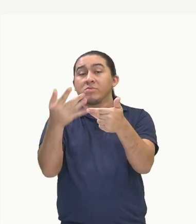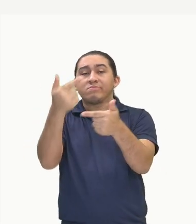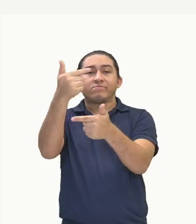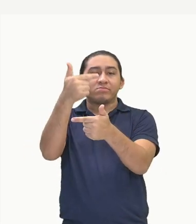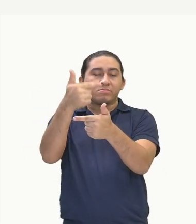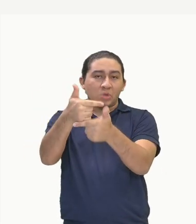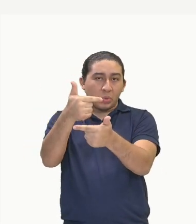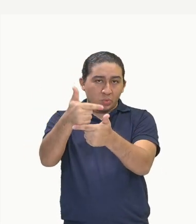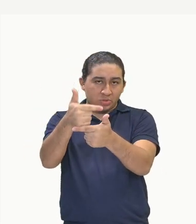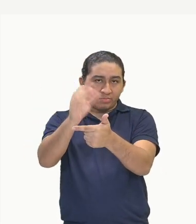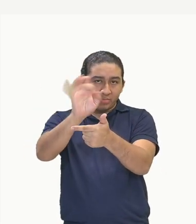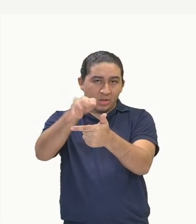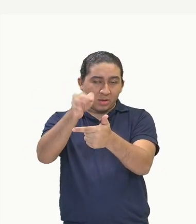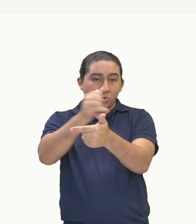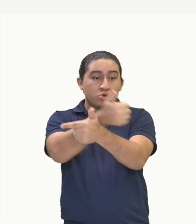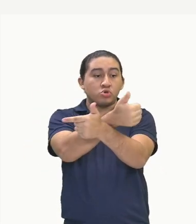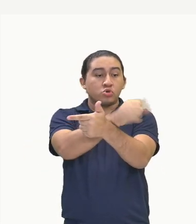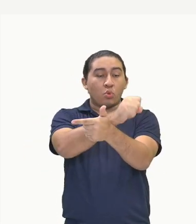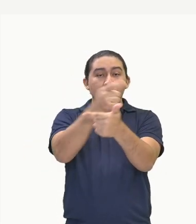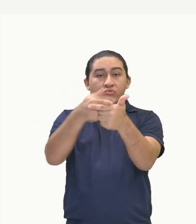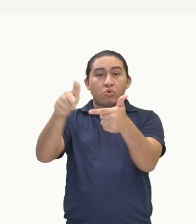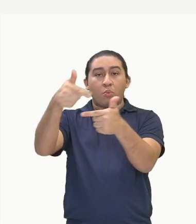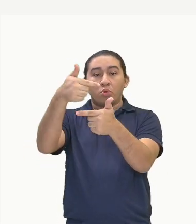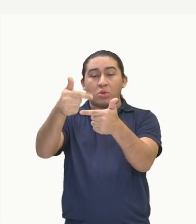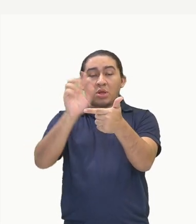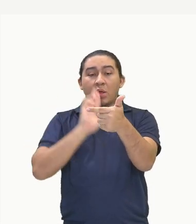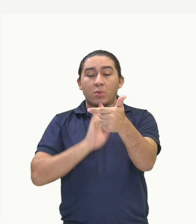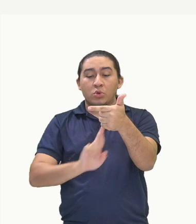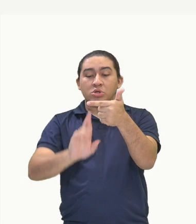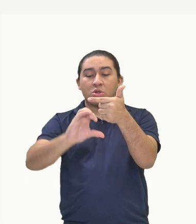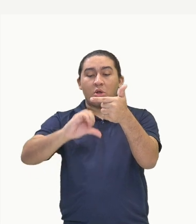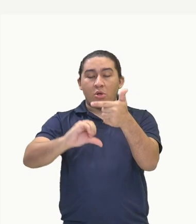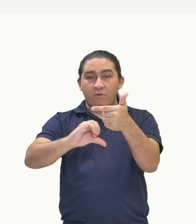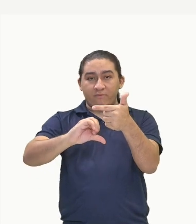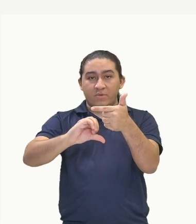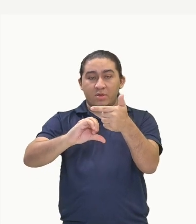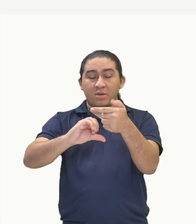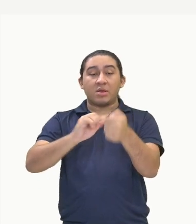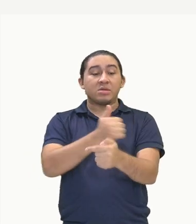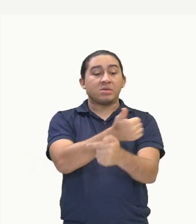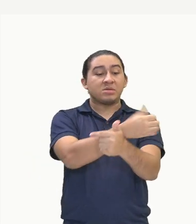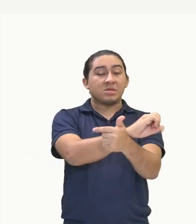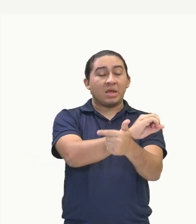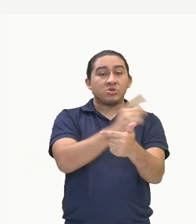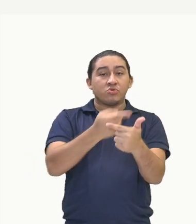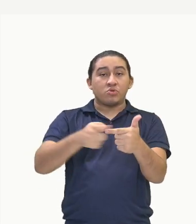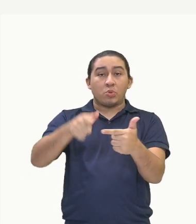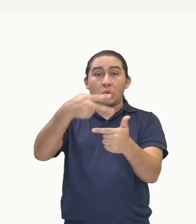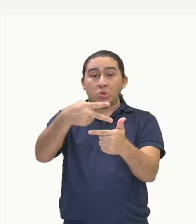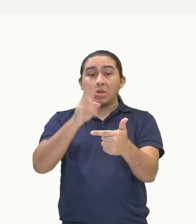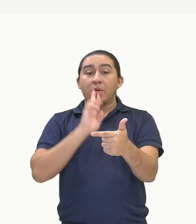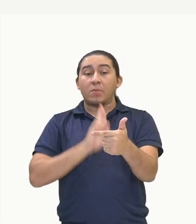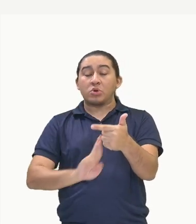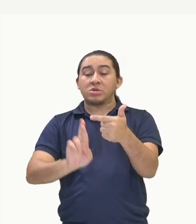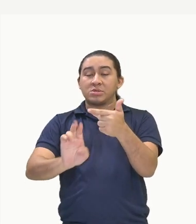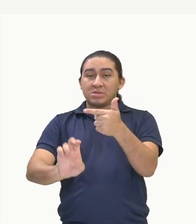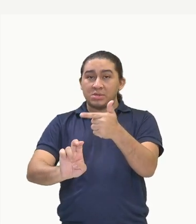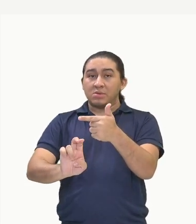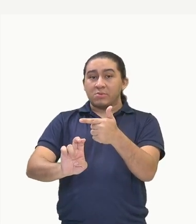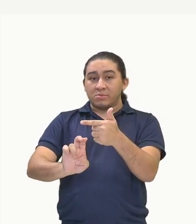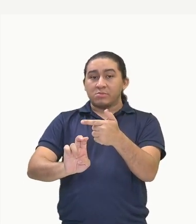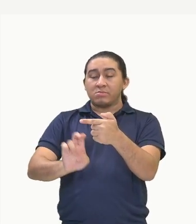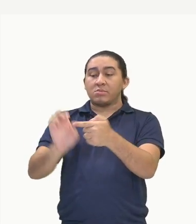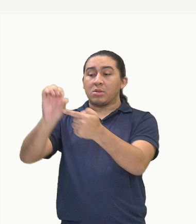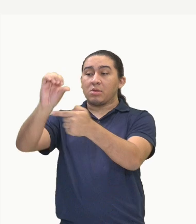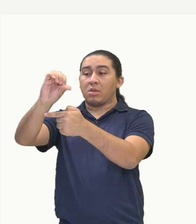2. 18 dividido por 2 é 9 e 10 dividido por 2 é quanto? 5.